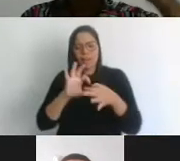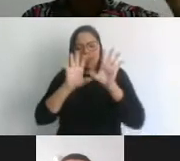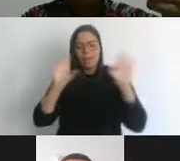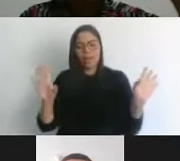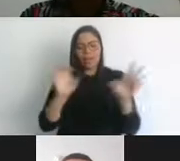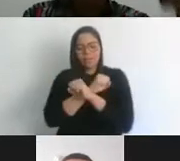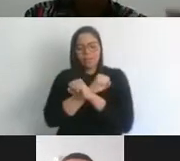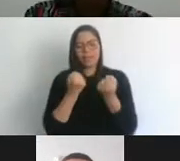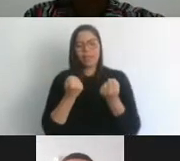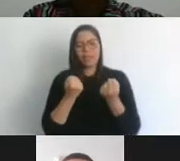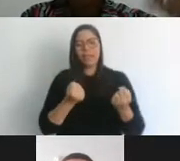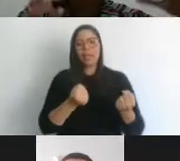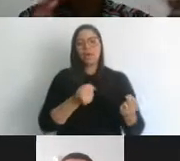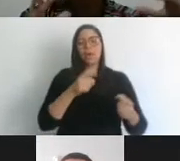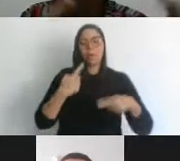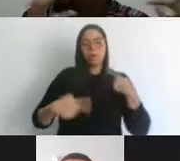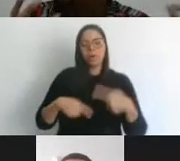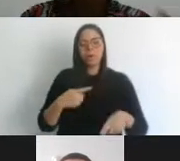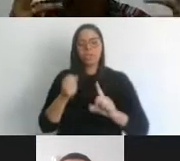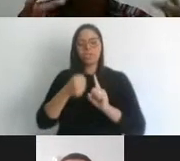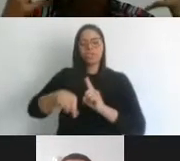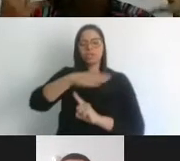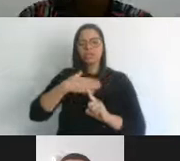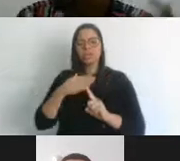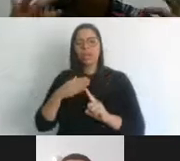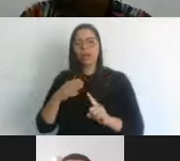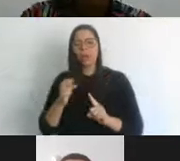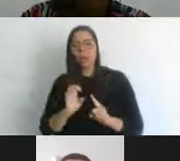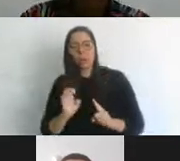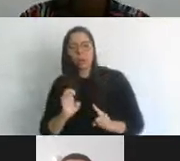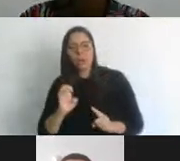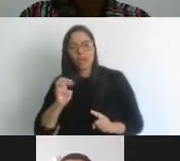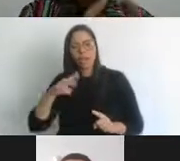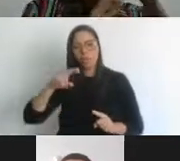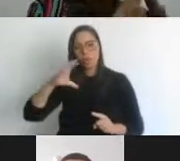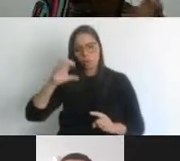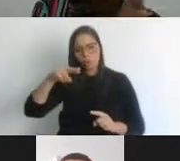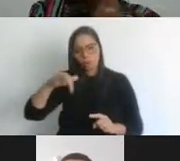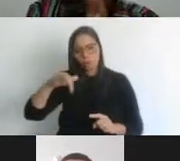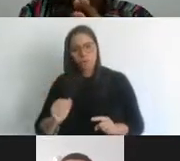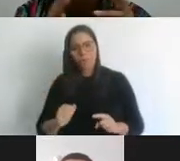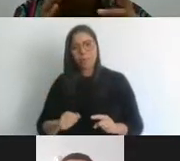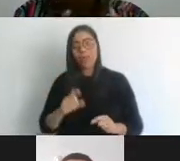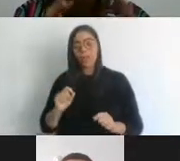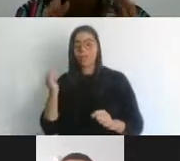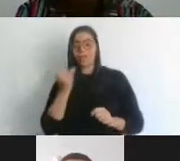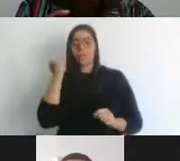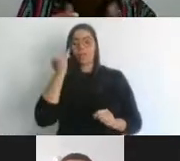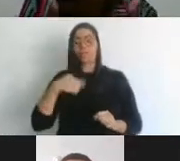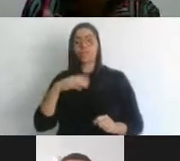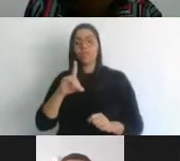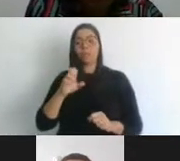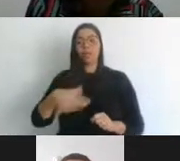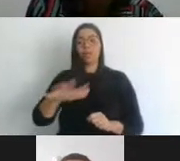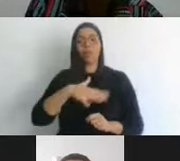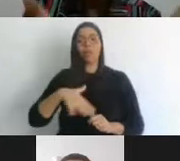políticas sociais econômicas a e é uma tentativa muito válida muito importante quando a gente vai poder Colonial ela é quase que